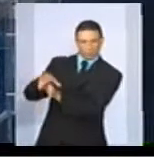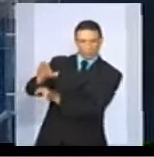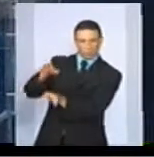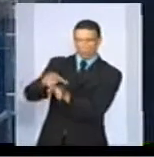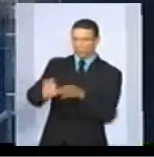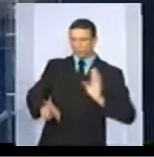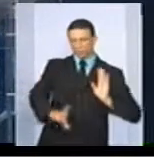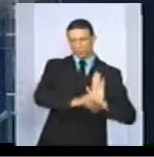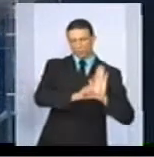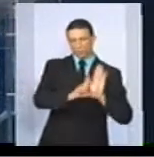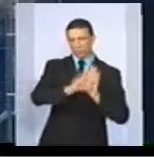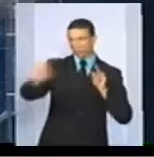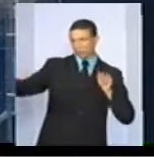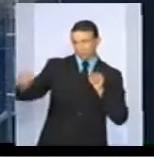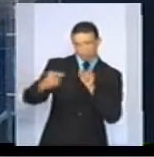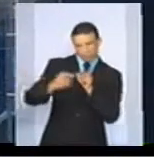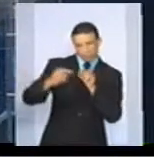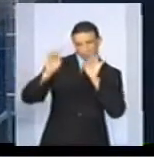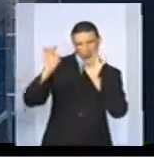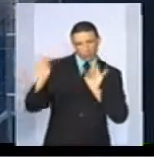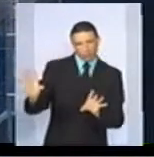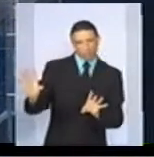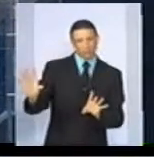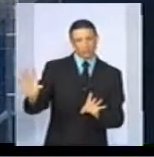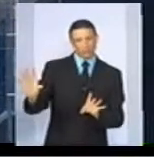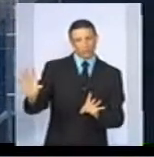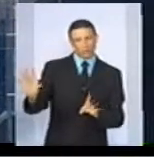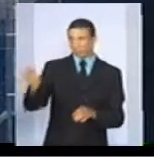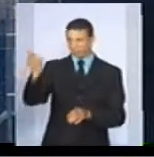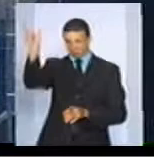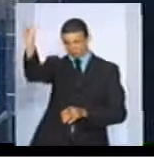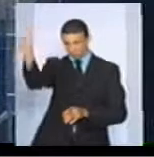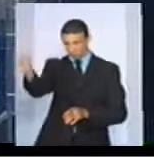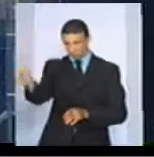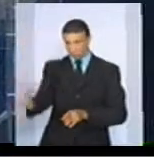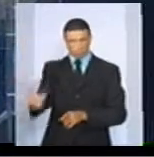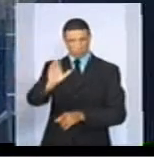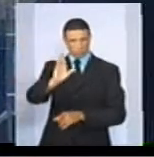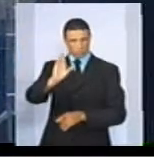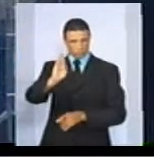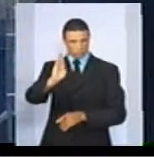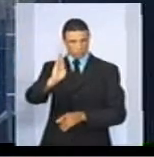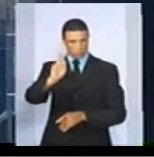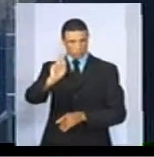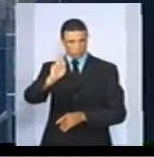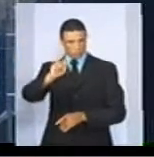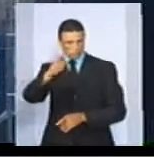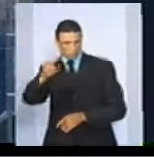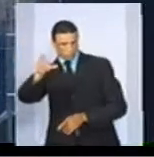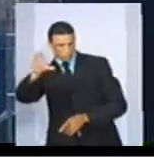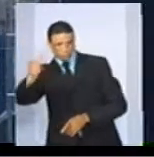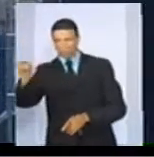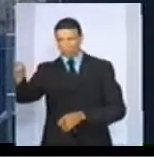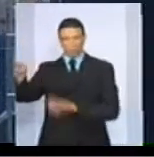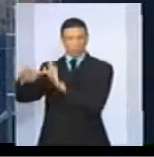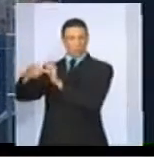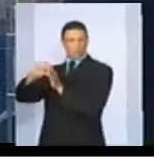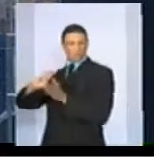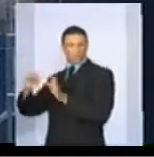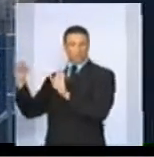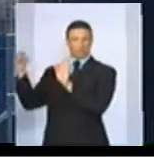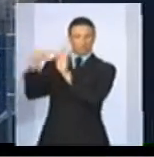da legalidade então o barão com a sua pena perguntava sempre